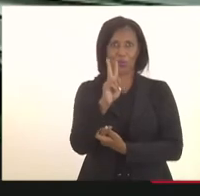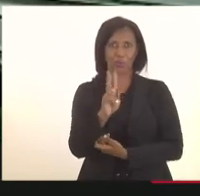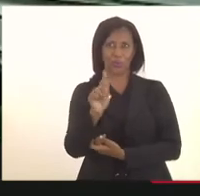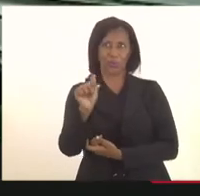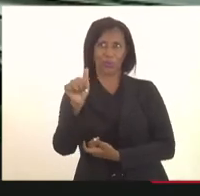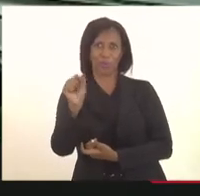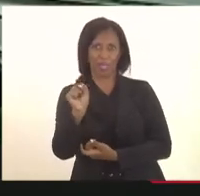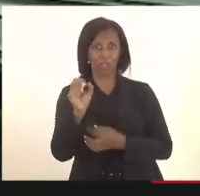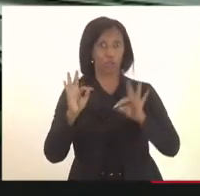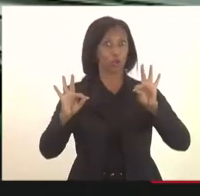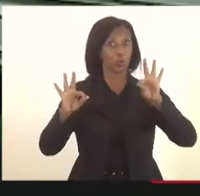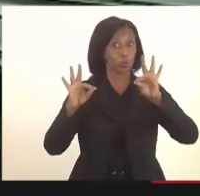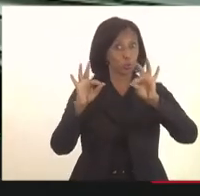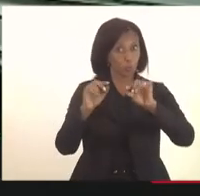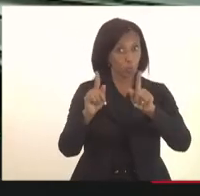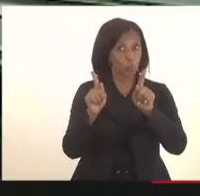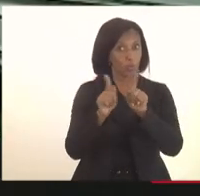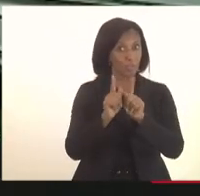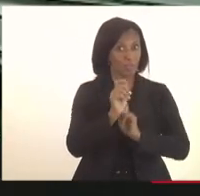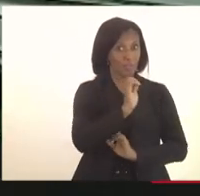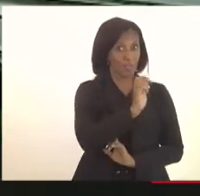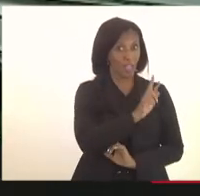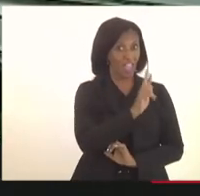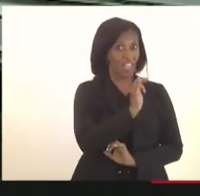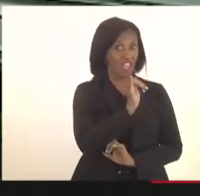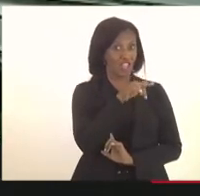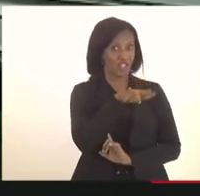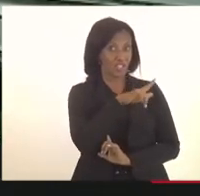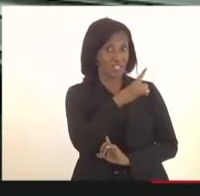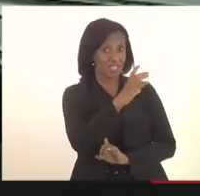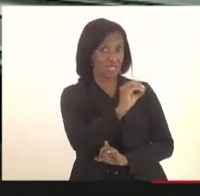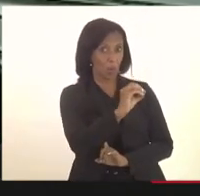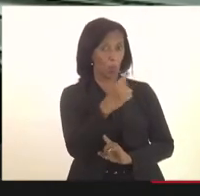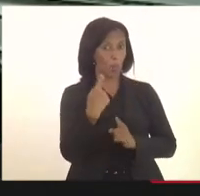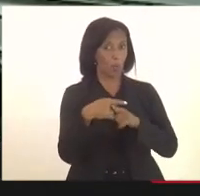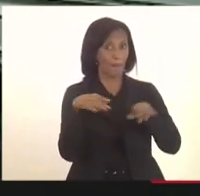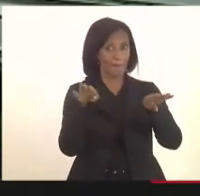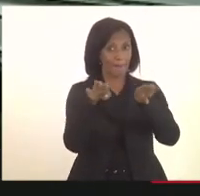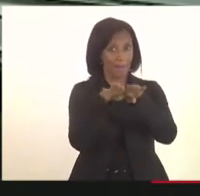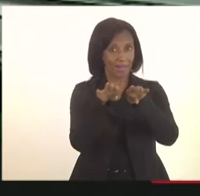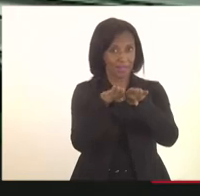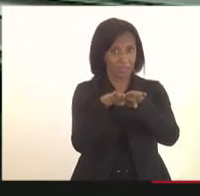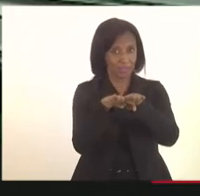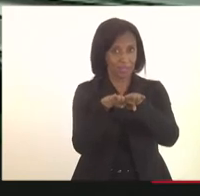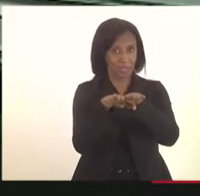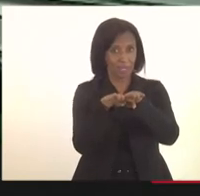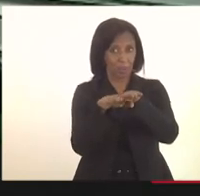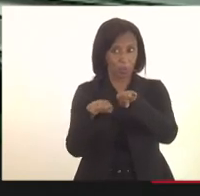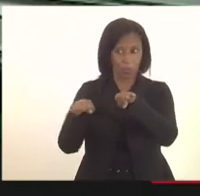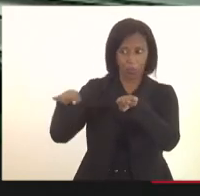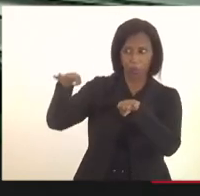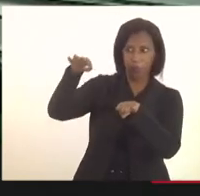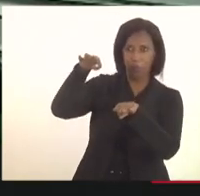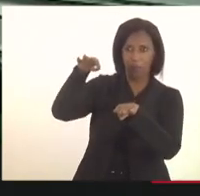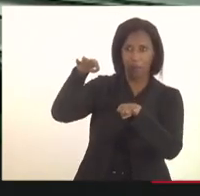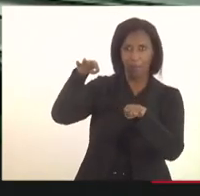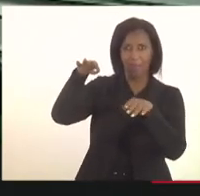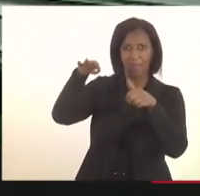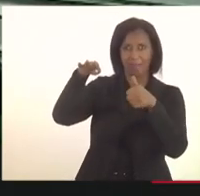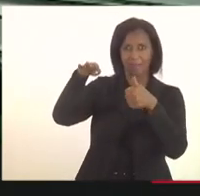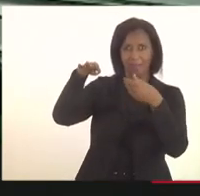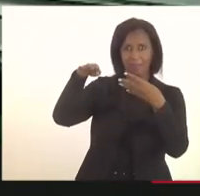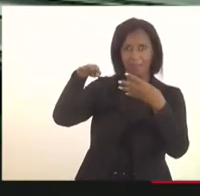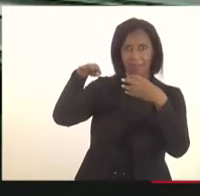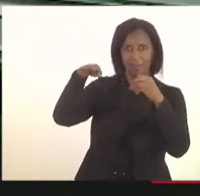Tudo isso tem a ver com a reinjeção, porque a margem é superior a